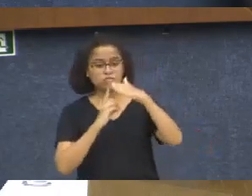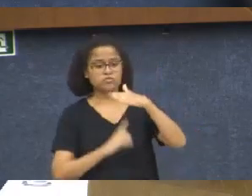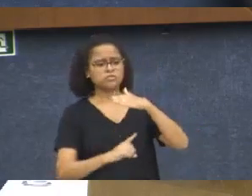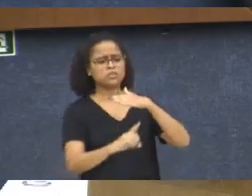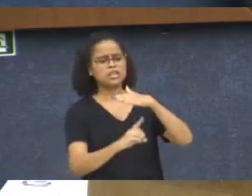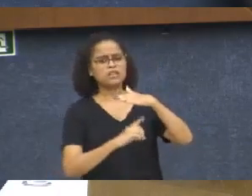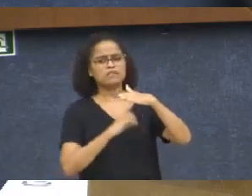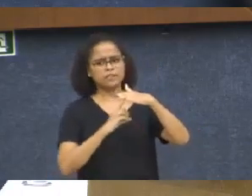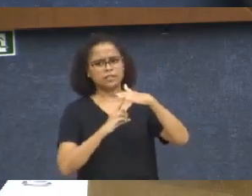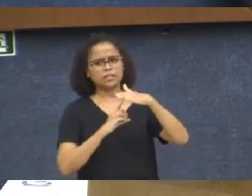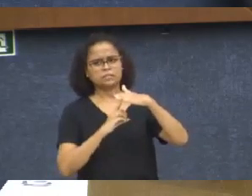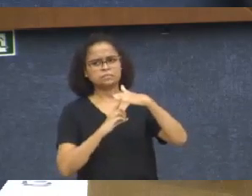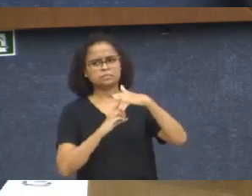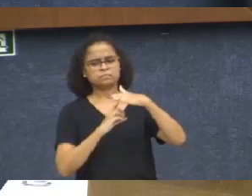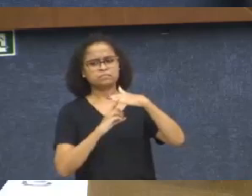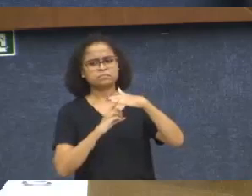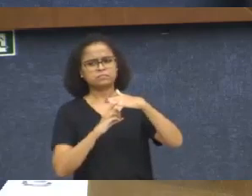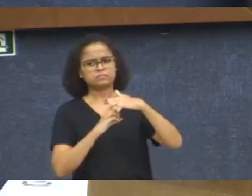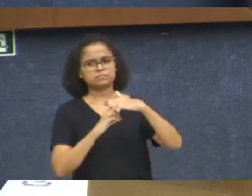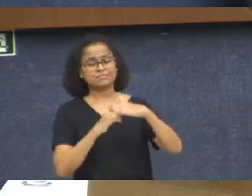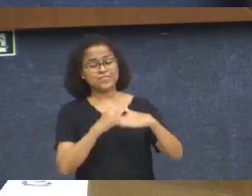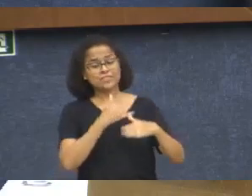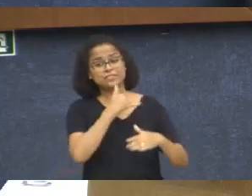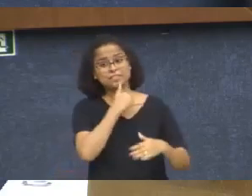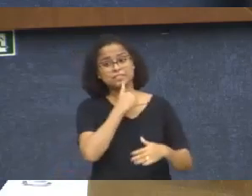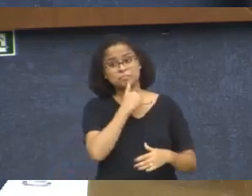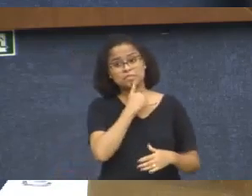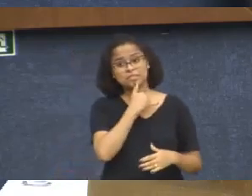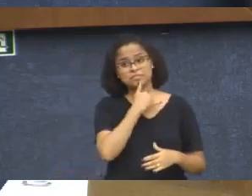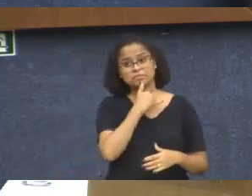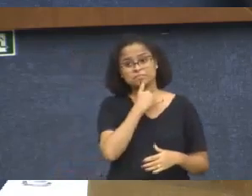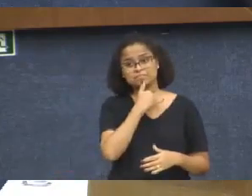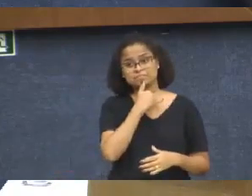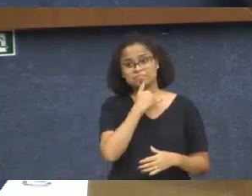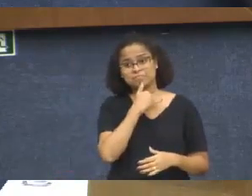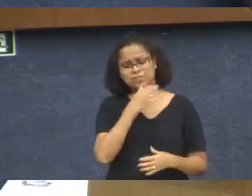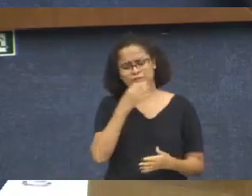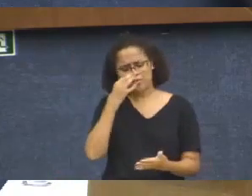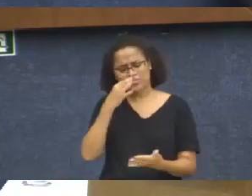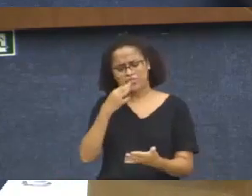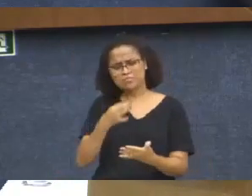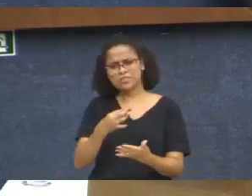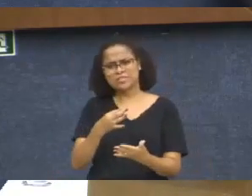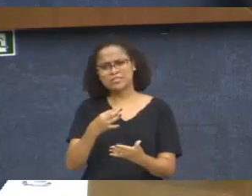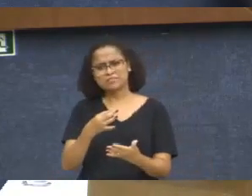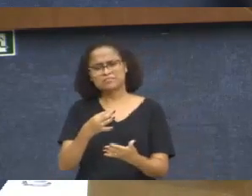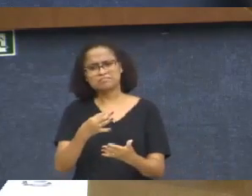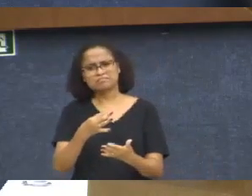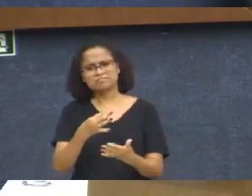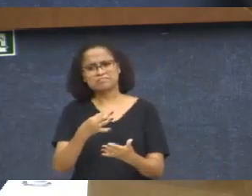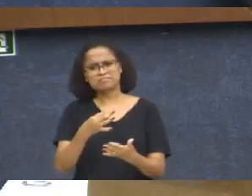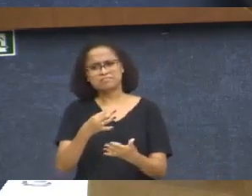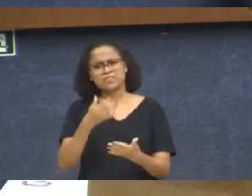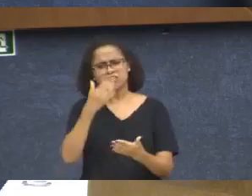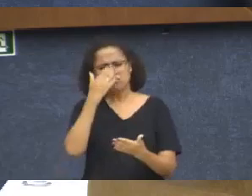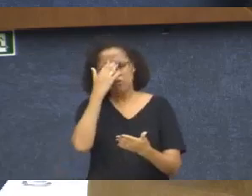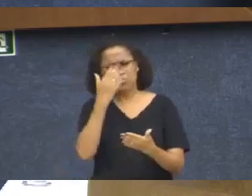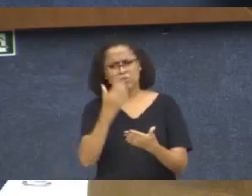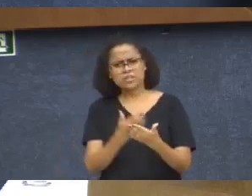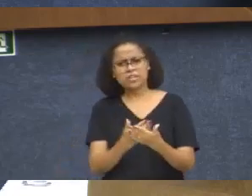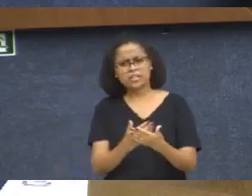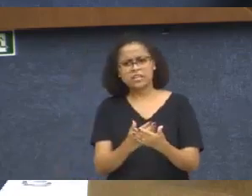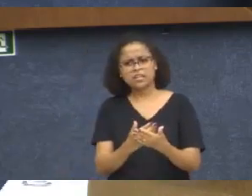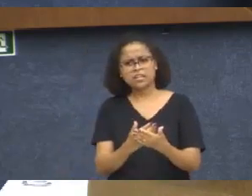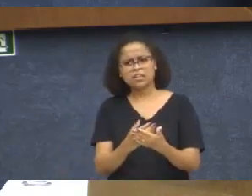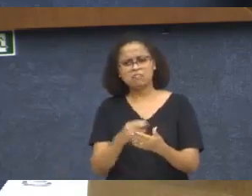aqui. Então, infelizmente, o que a gente viu aqui, e eu creio que não veremos mais, sabe por quê? Porque